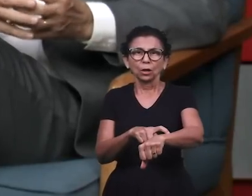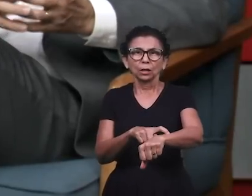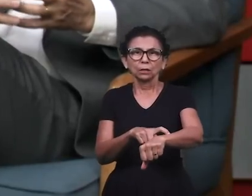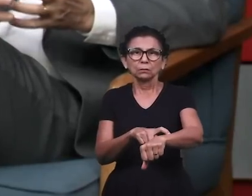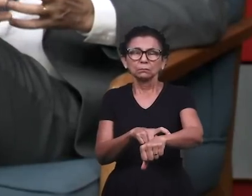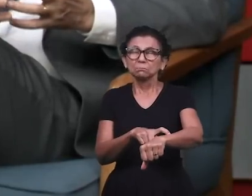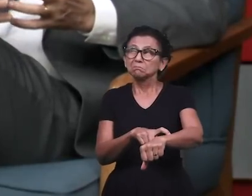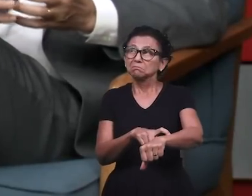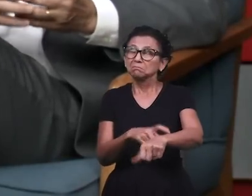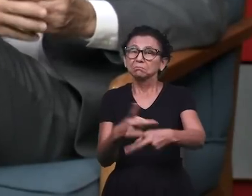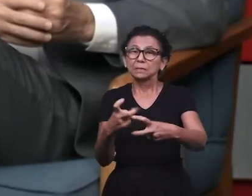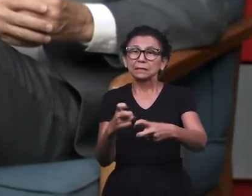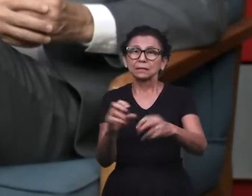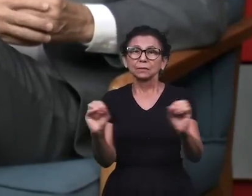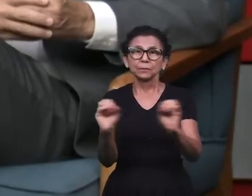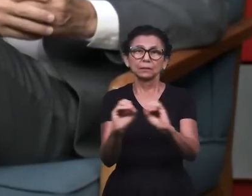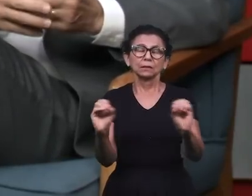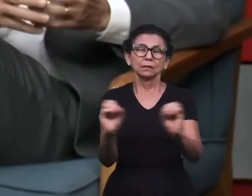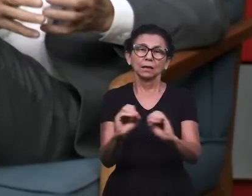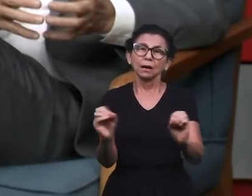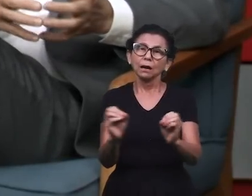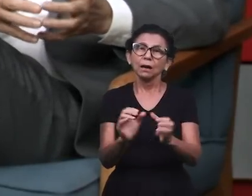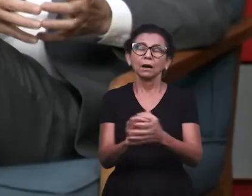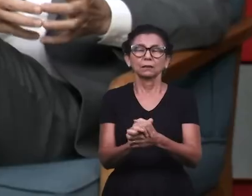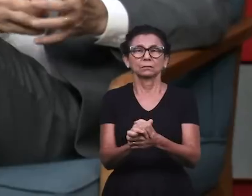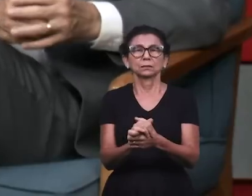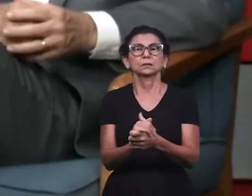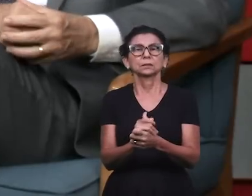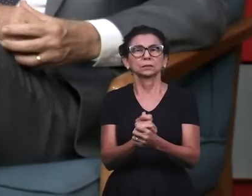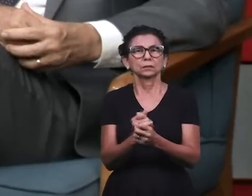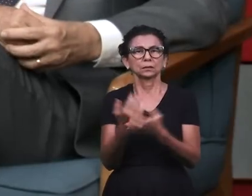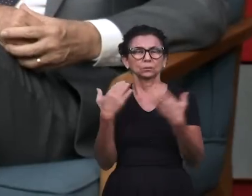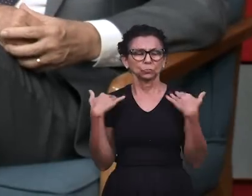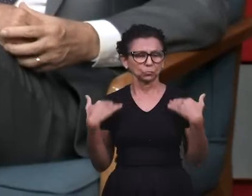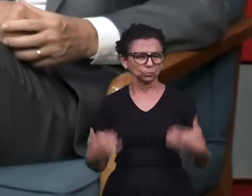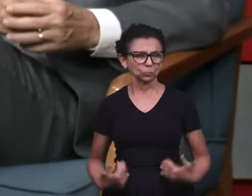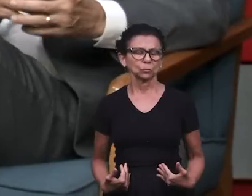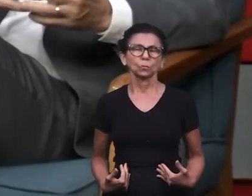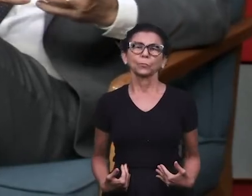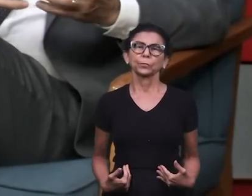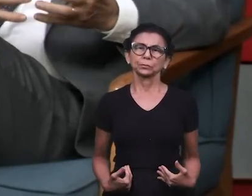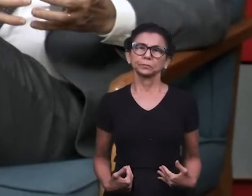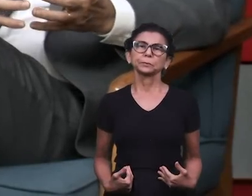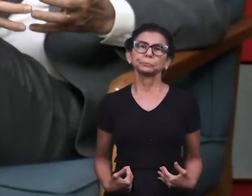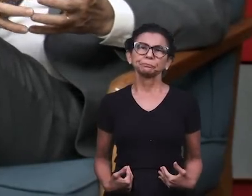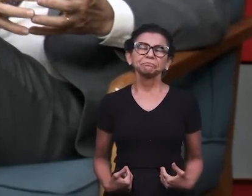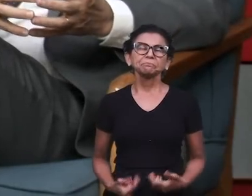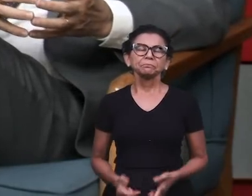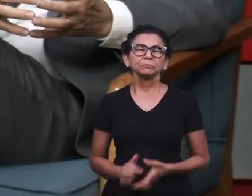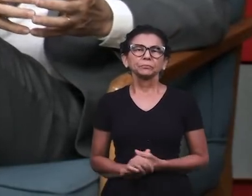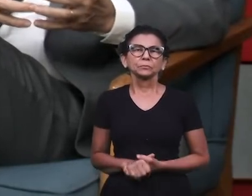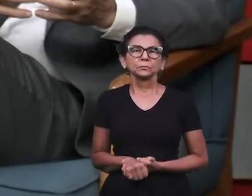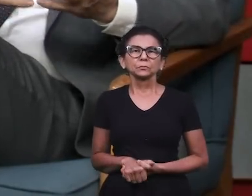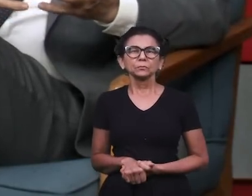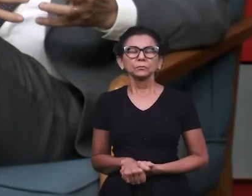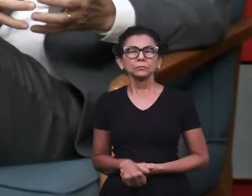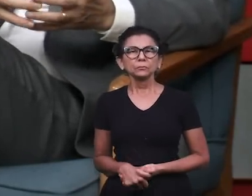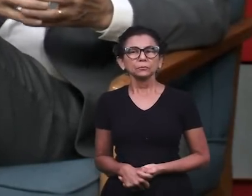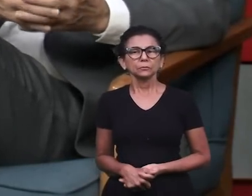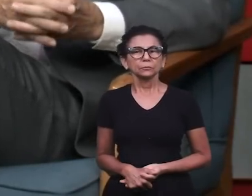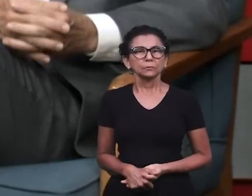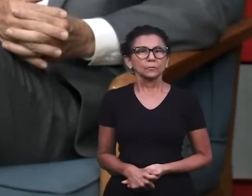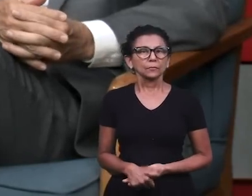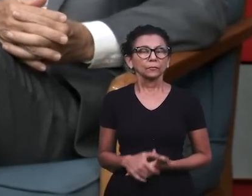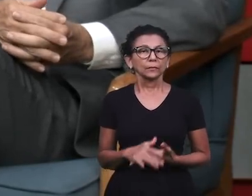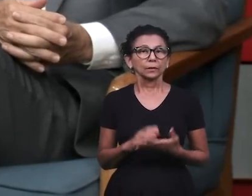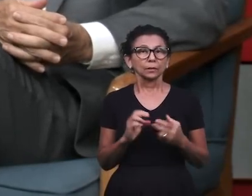sensibilidade, às vezes de pele, às vezes de extremidades. Isso pode evoluir de